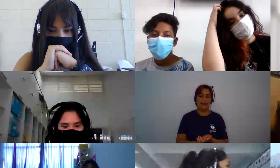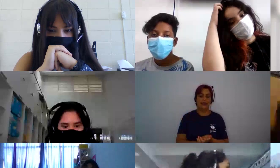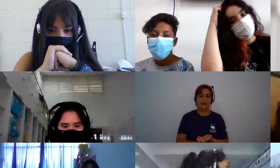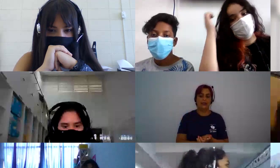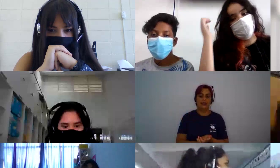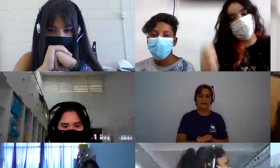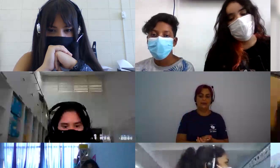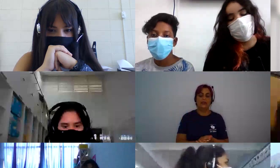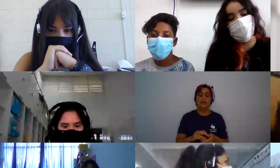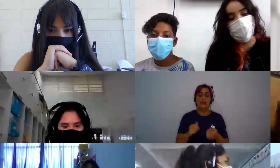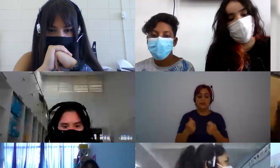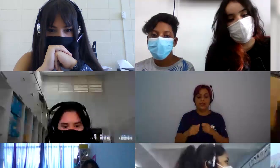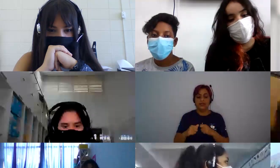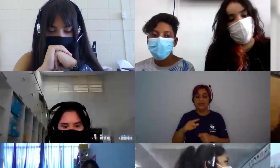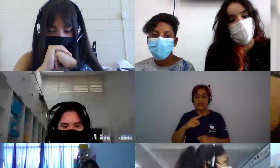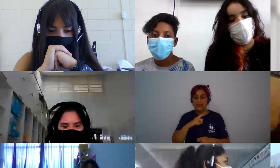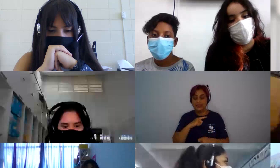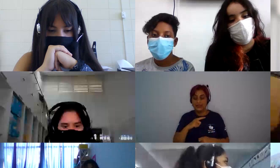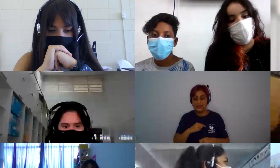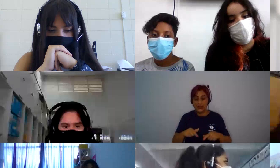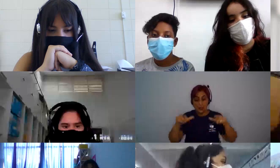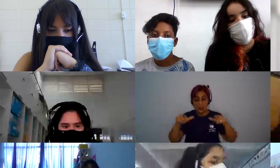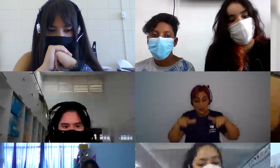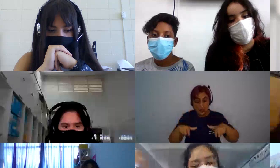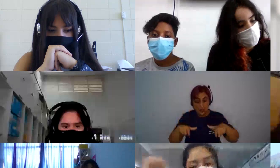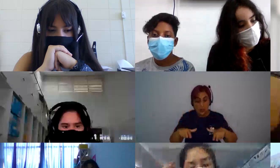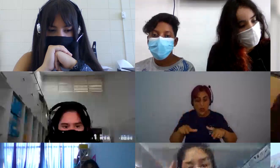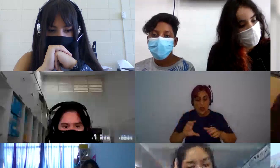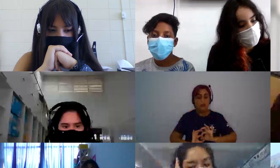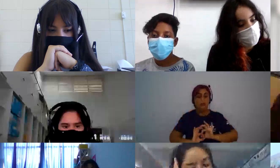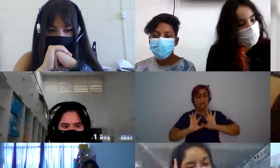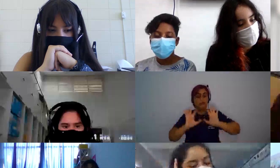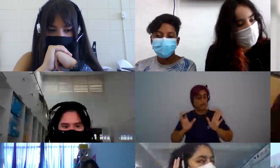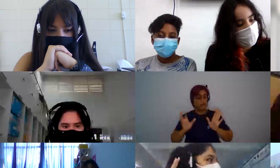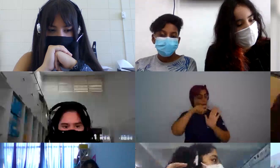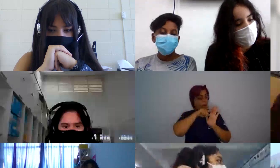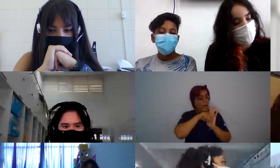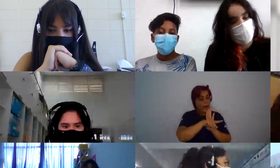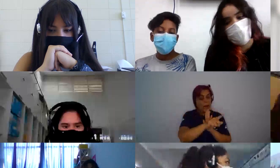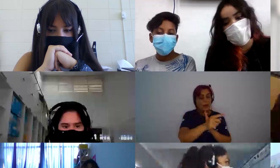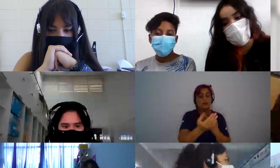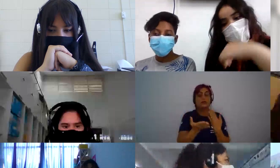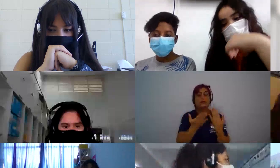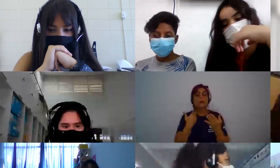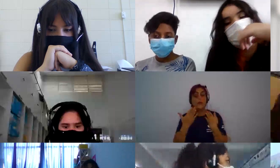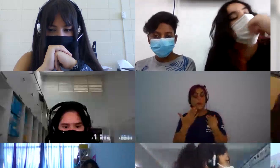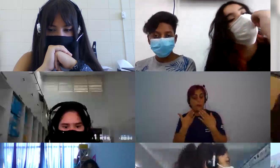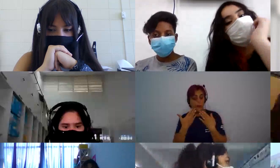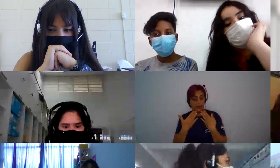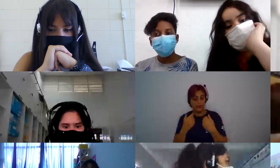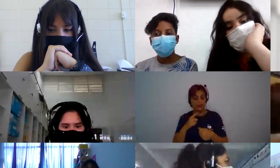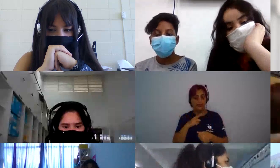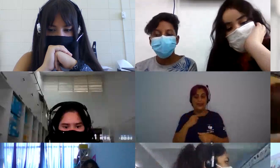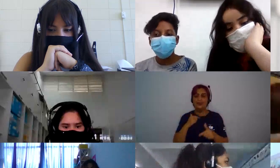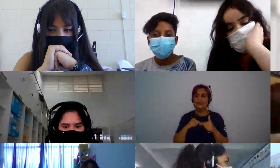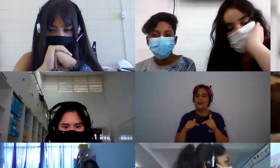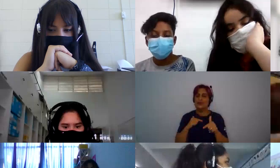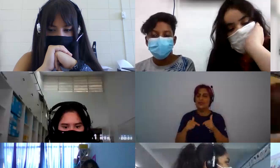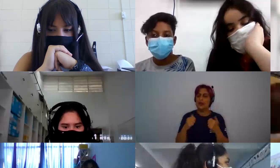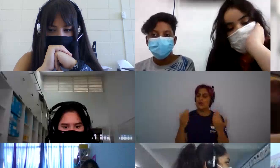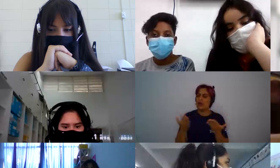você falar, espaço para você perguntar, espaço para você conversar. Tem um trabalho que eu estava